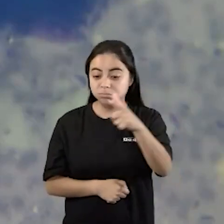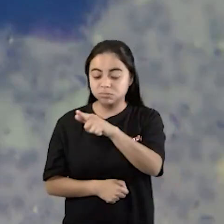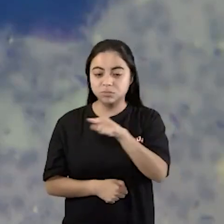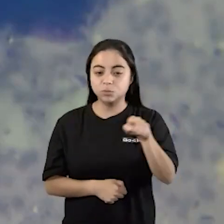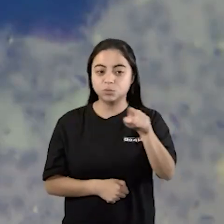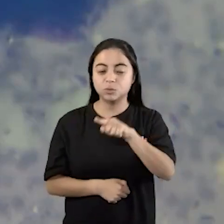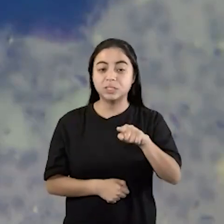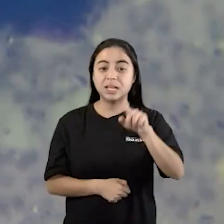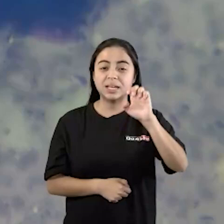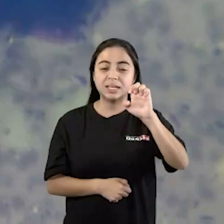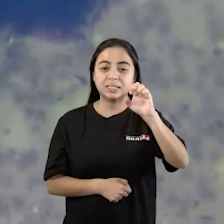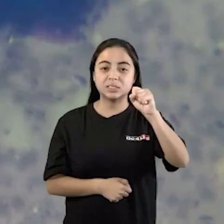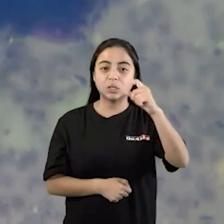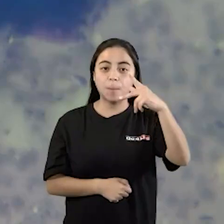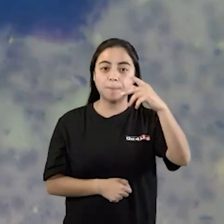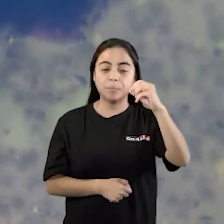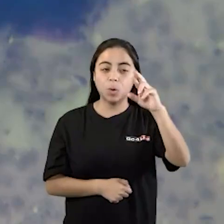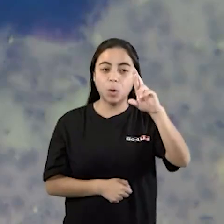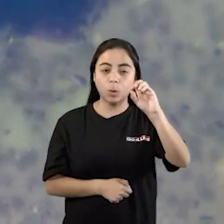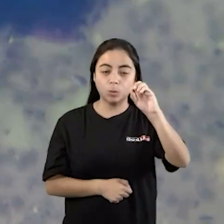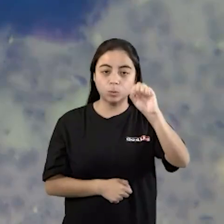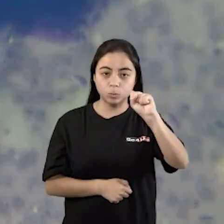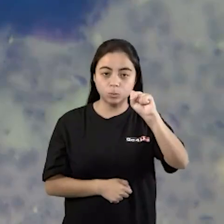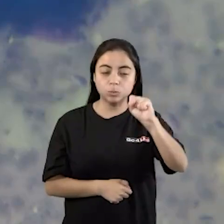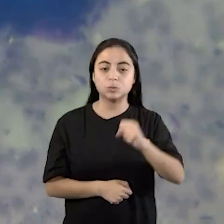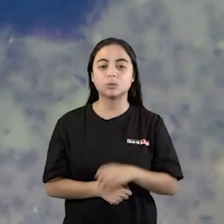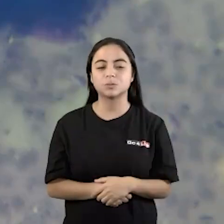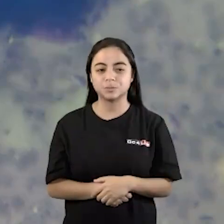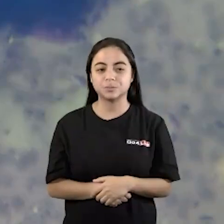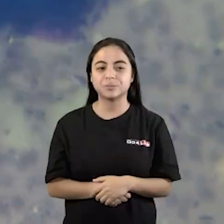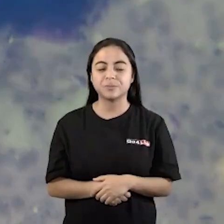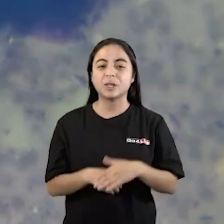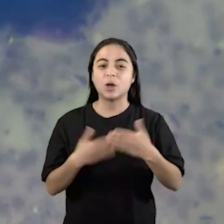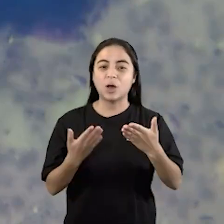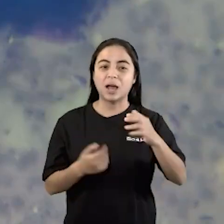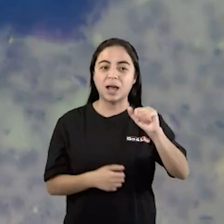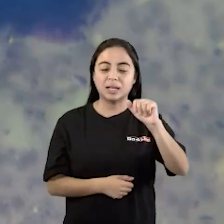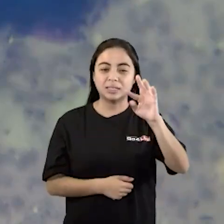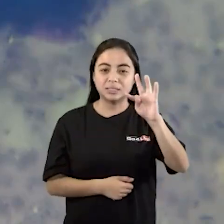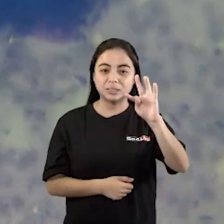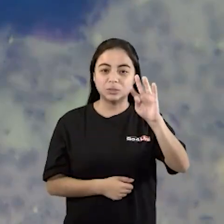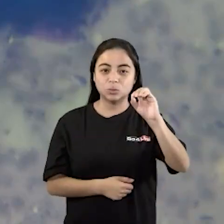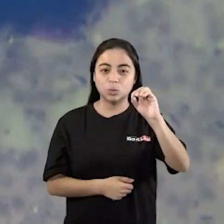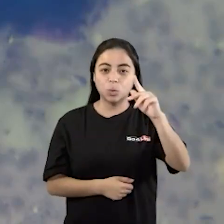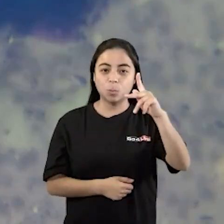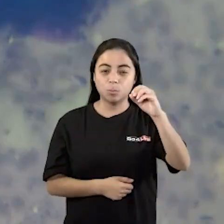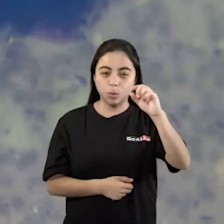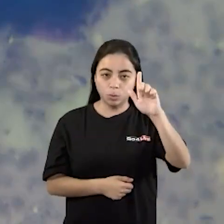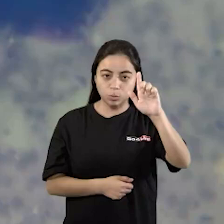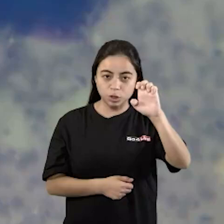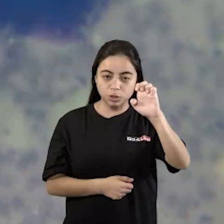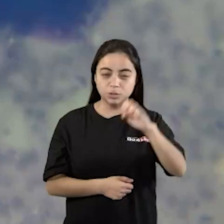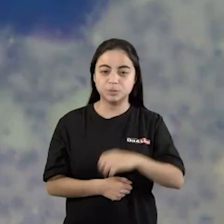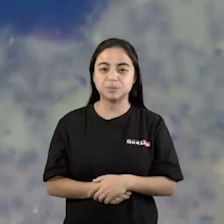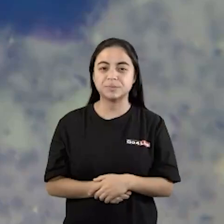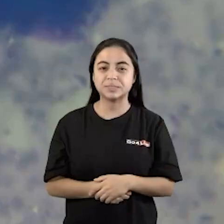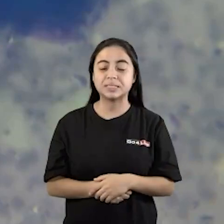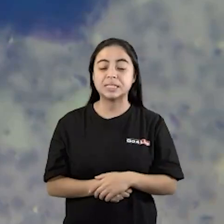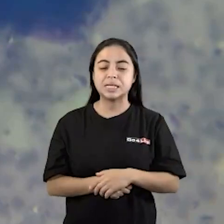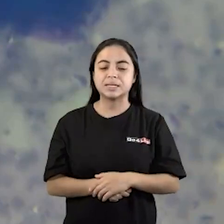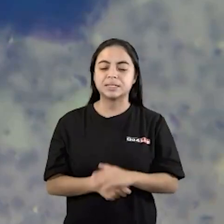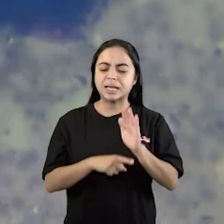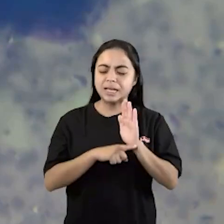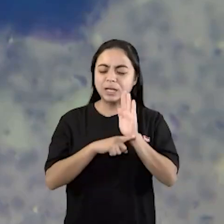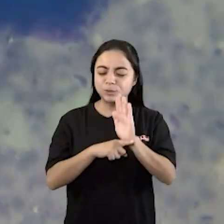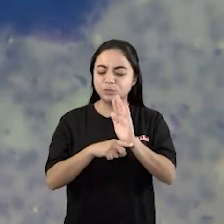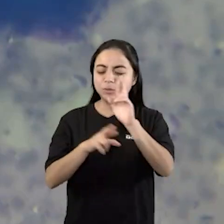Isso são esporos de dermatófito, gente. São artrosporos de dermatófito, nos ajudando a